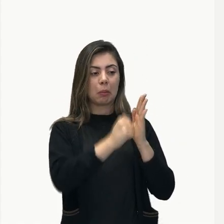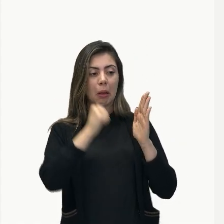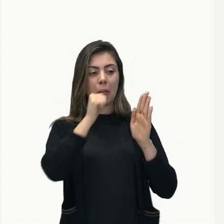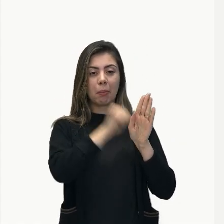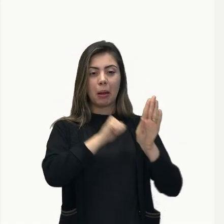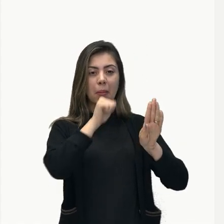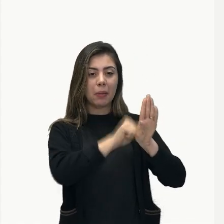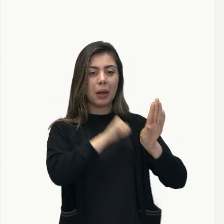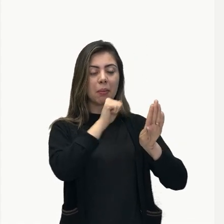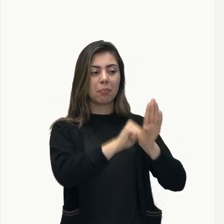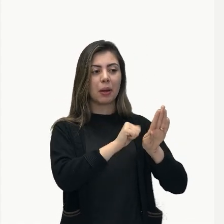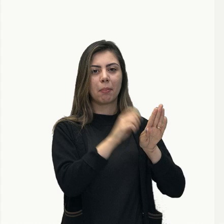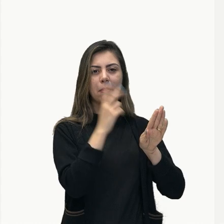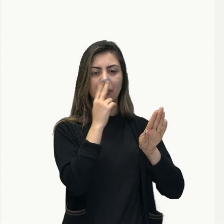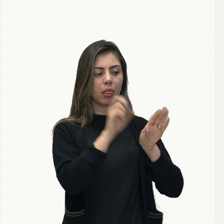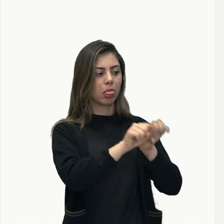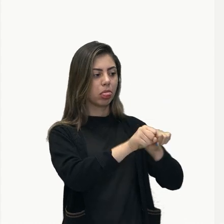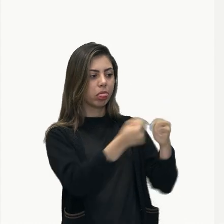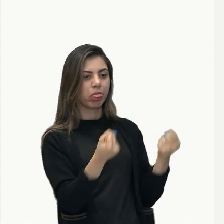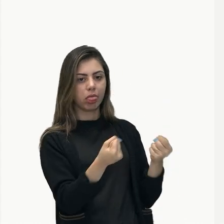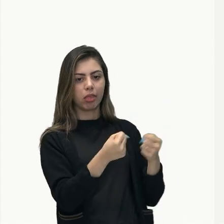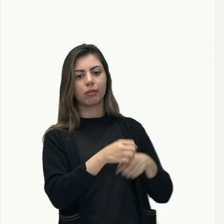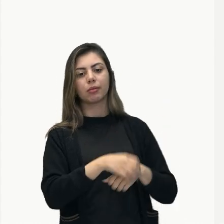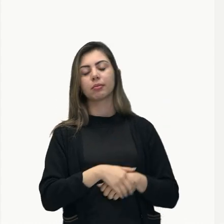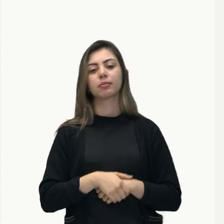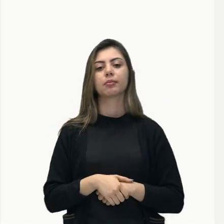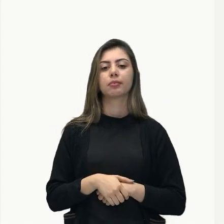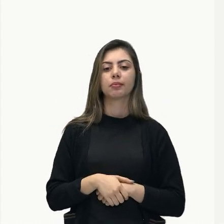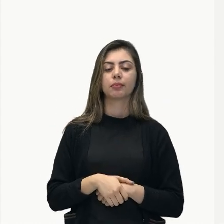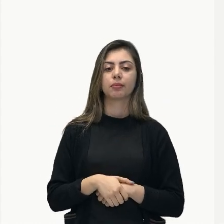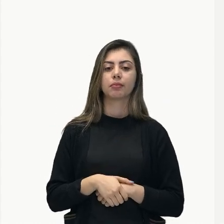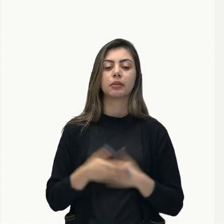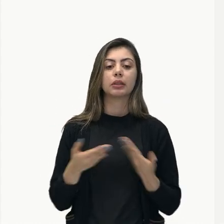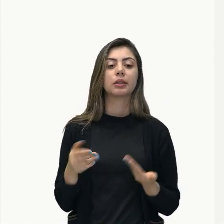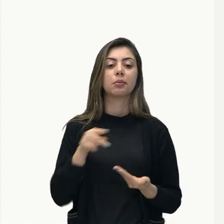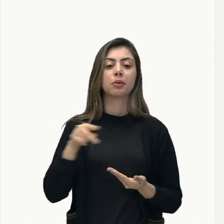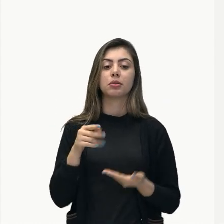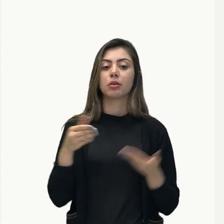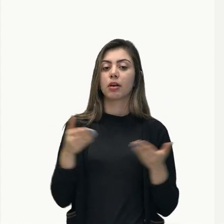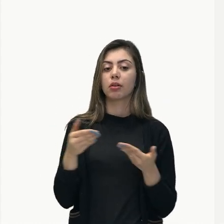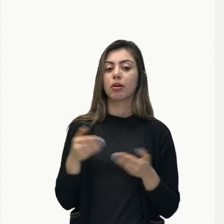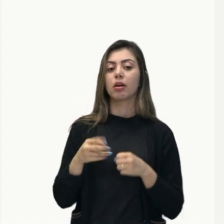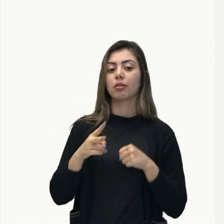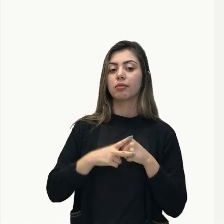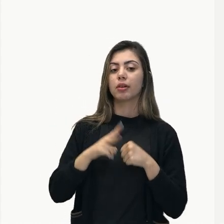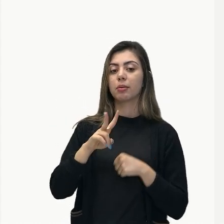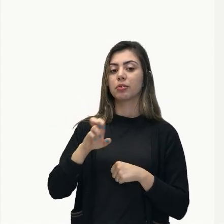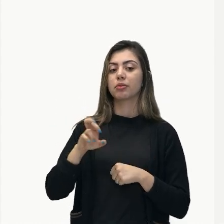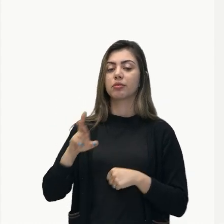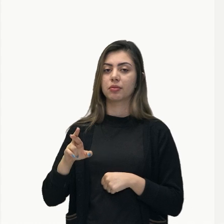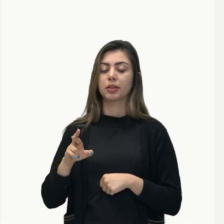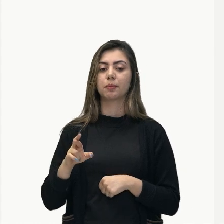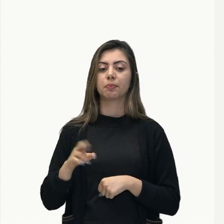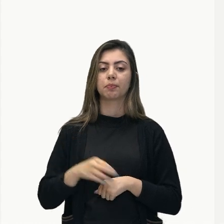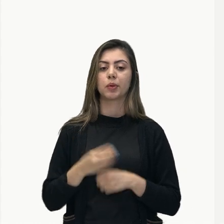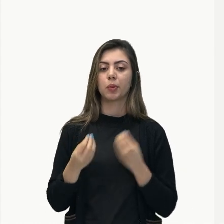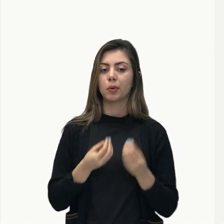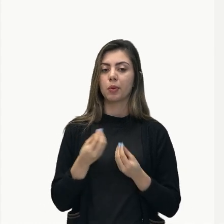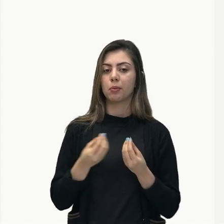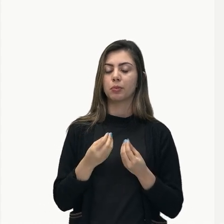porta terminou se quebrando. Latia. E agora, professor, o verbo ver, que é irregular, né?